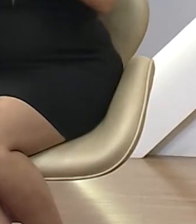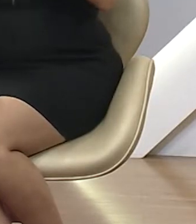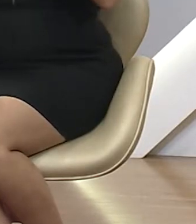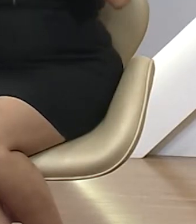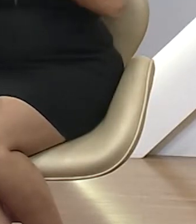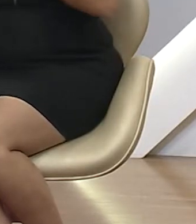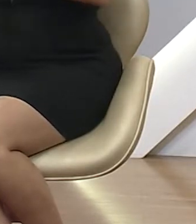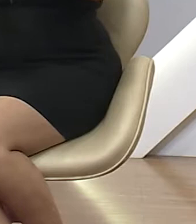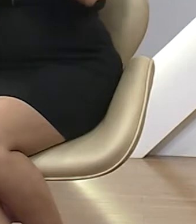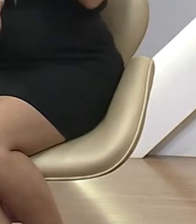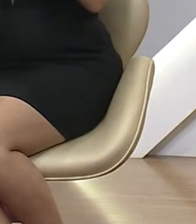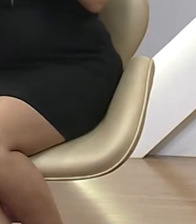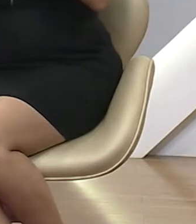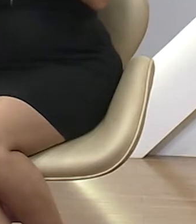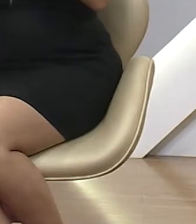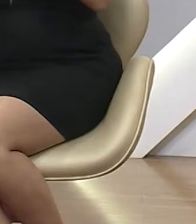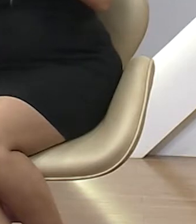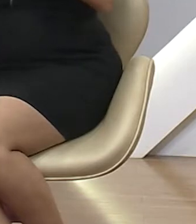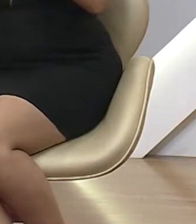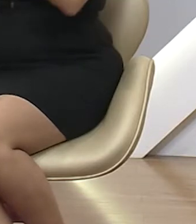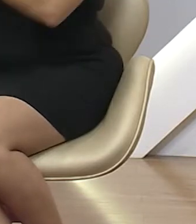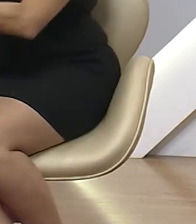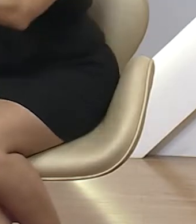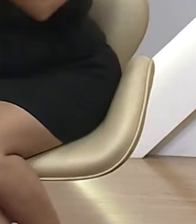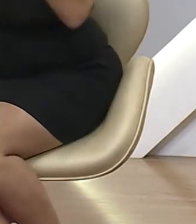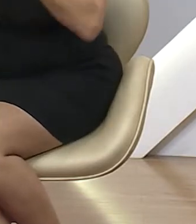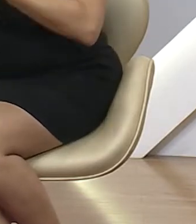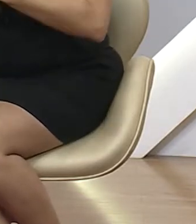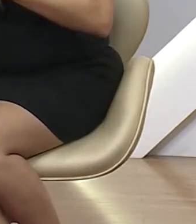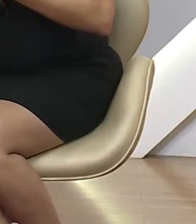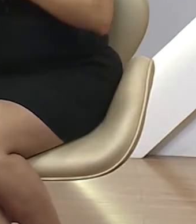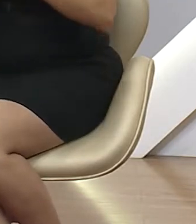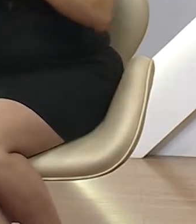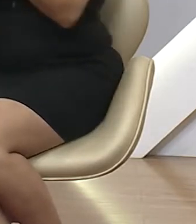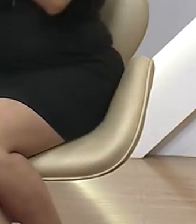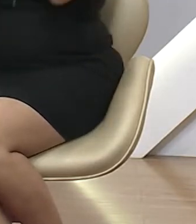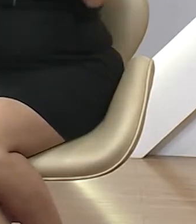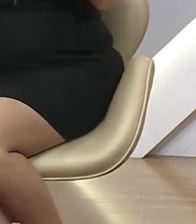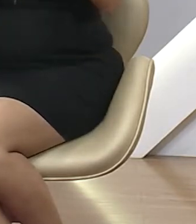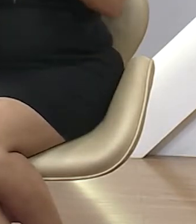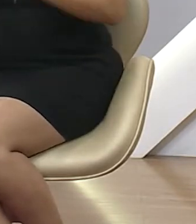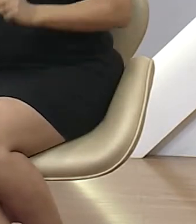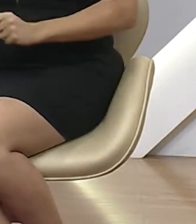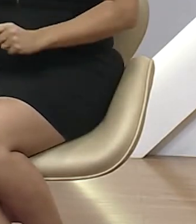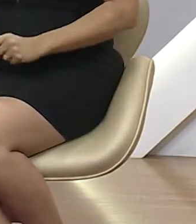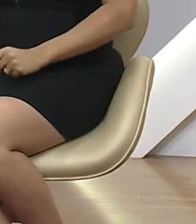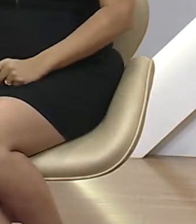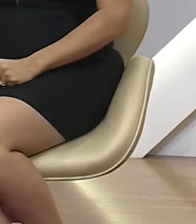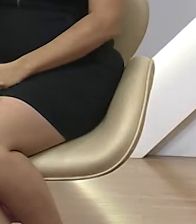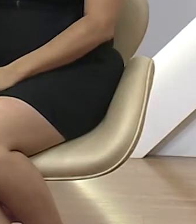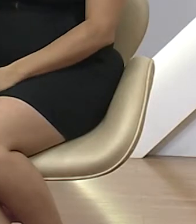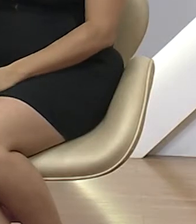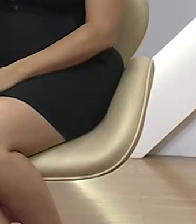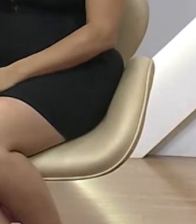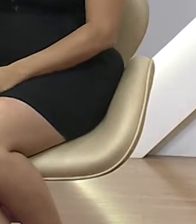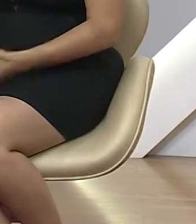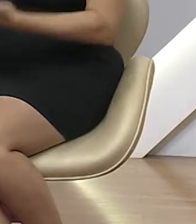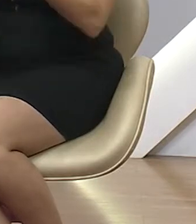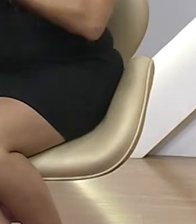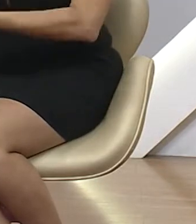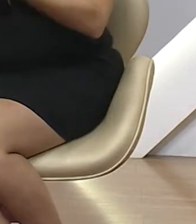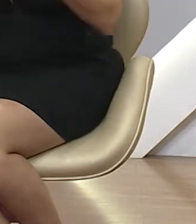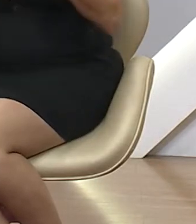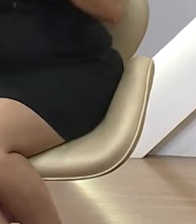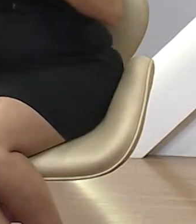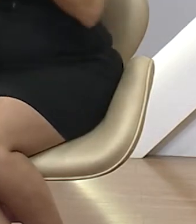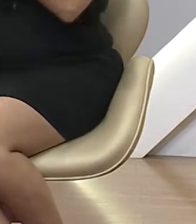bilíngue. Porque uma escola bilíngue, ela garante esse encontro com os seus pares, para que nós